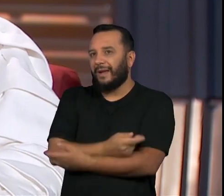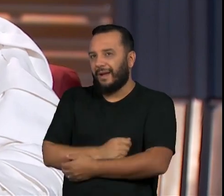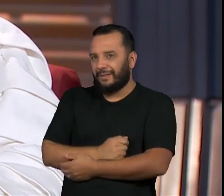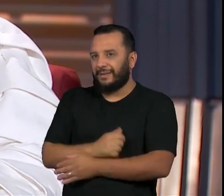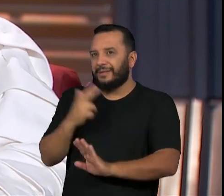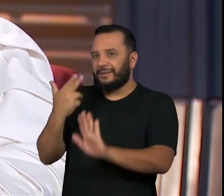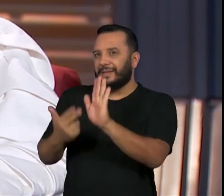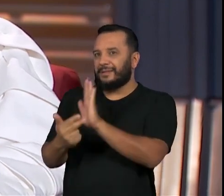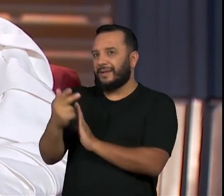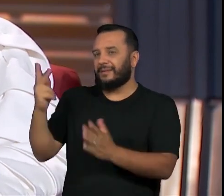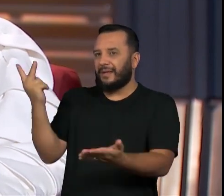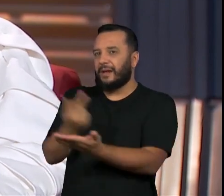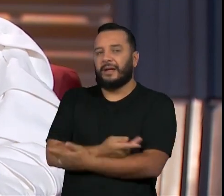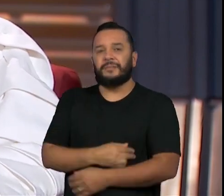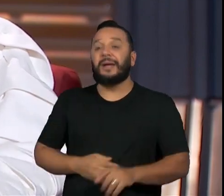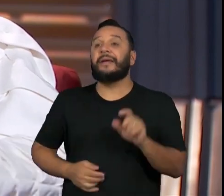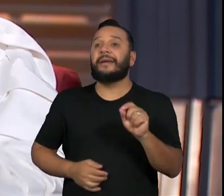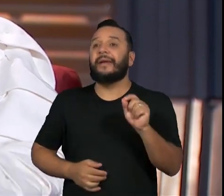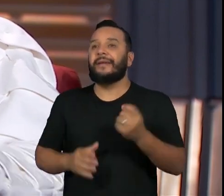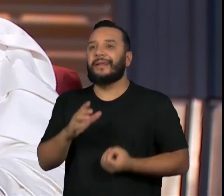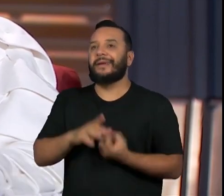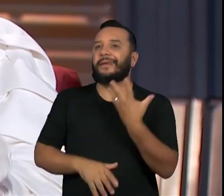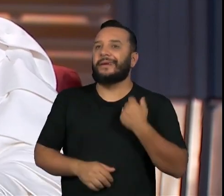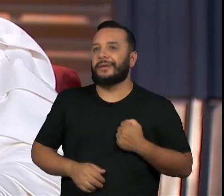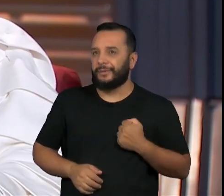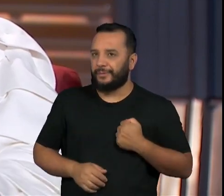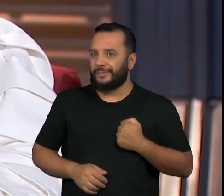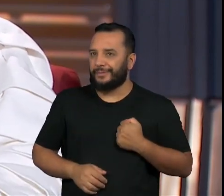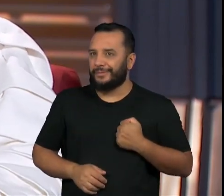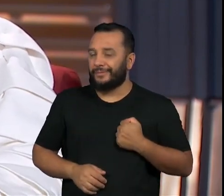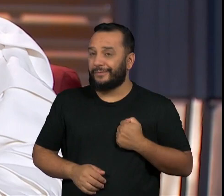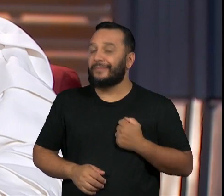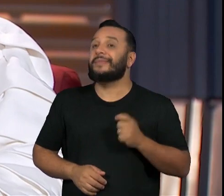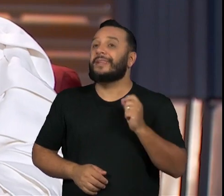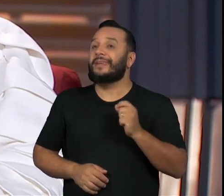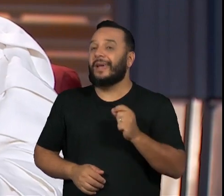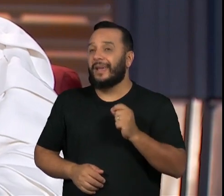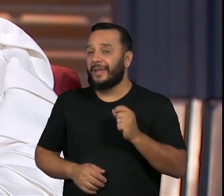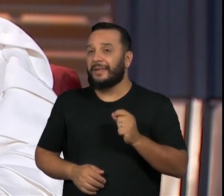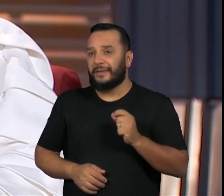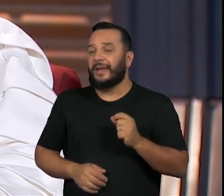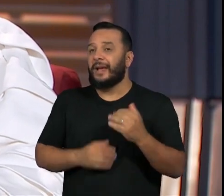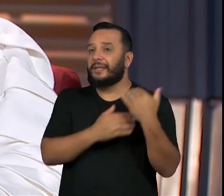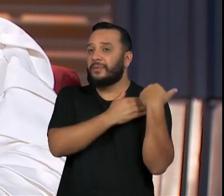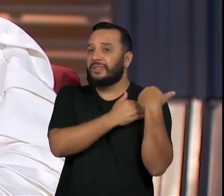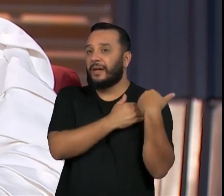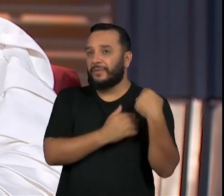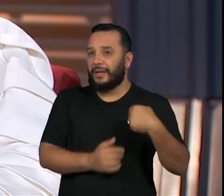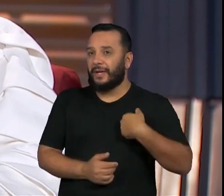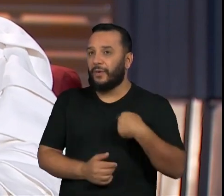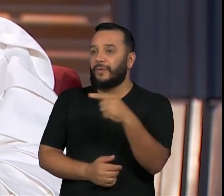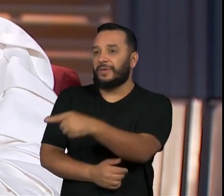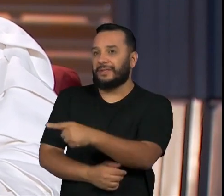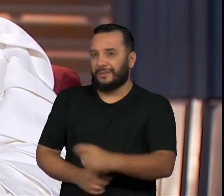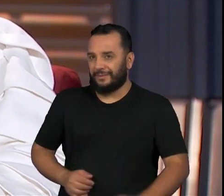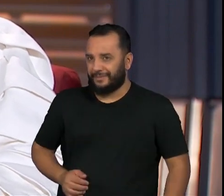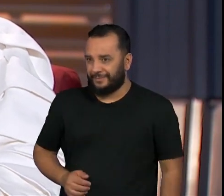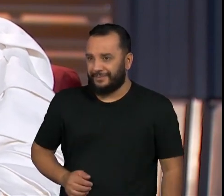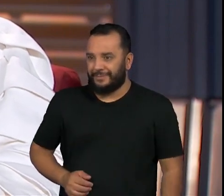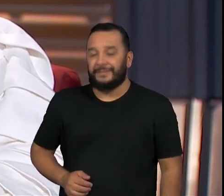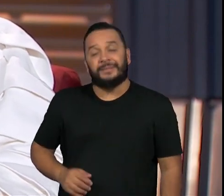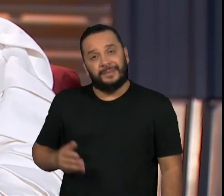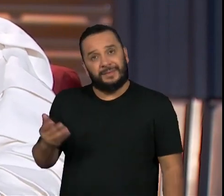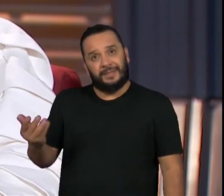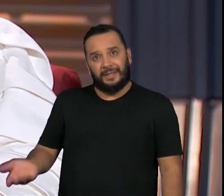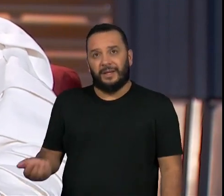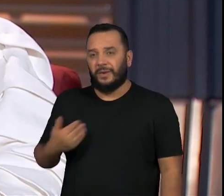tenho que perguntar, mas quem está criando e quem vai ter que responder por essa criação? Sou eu ou você? Né? Então, essa